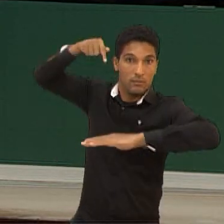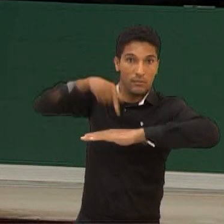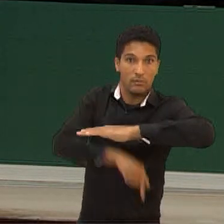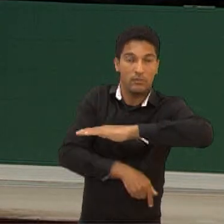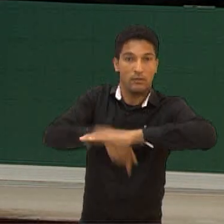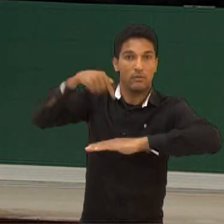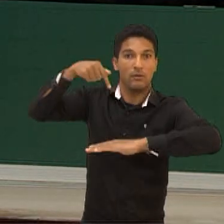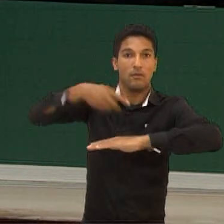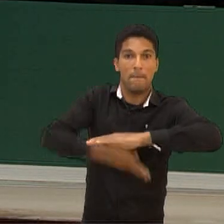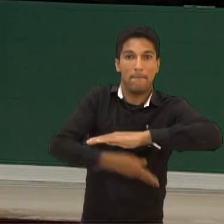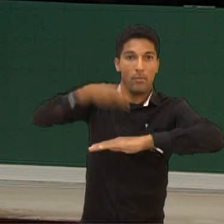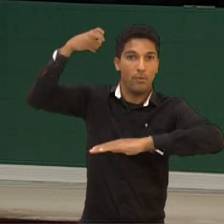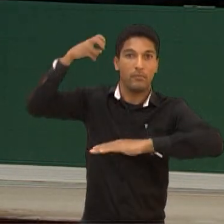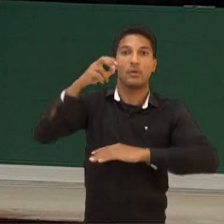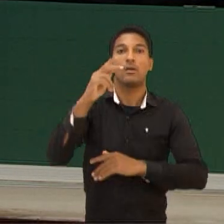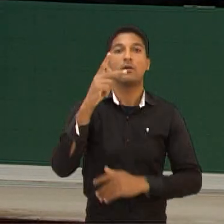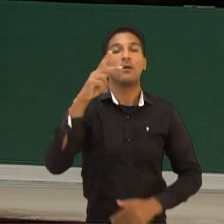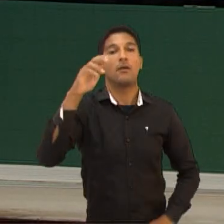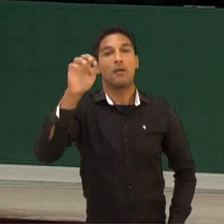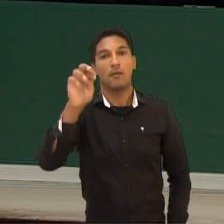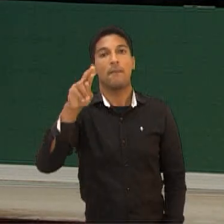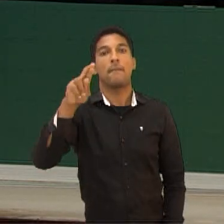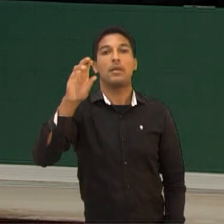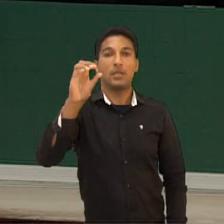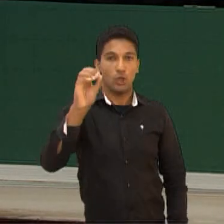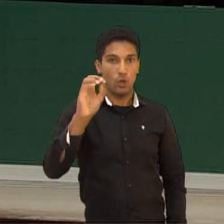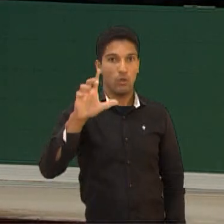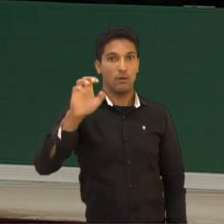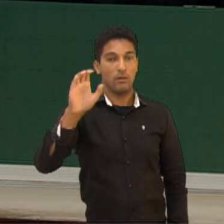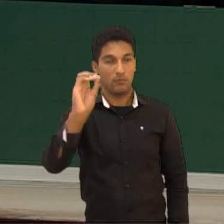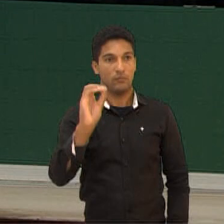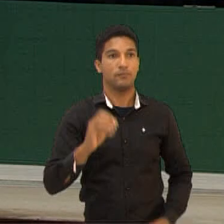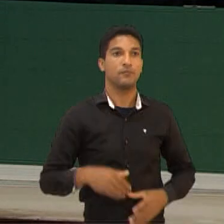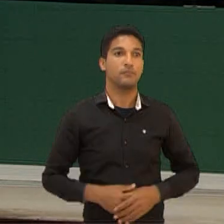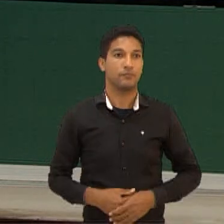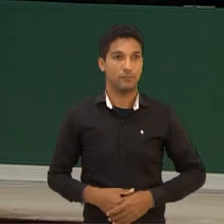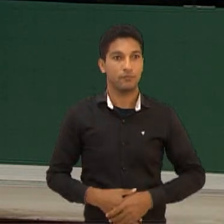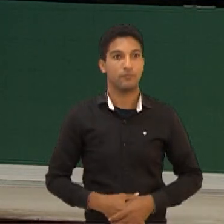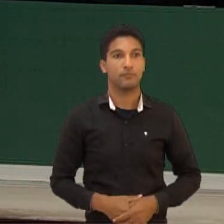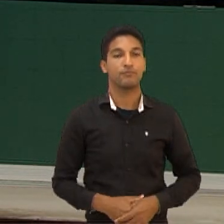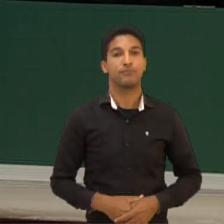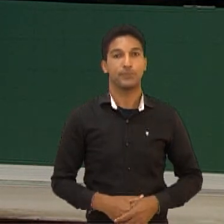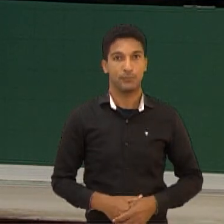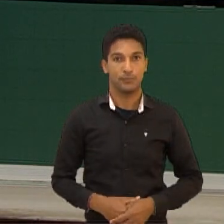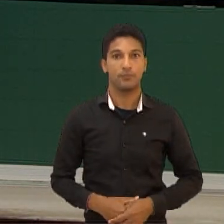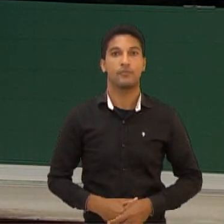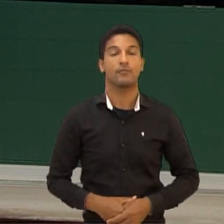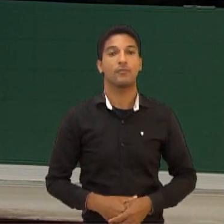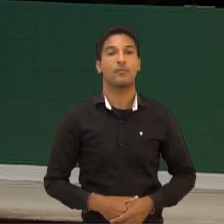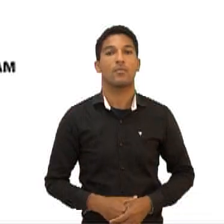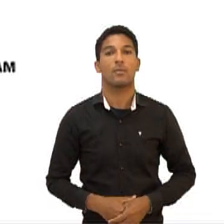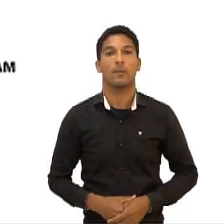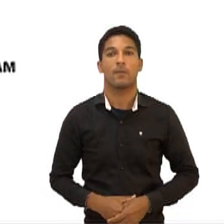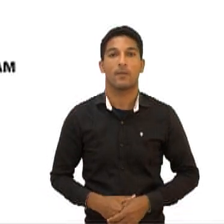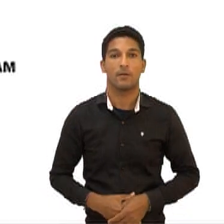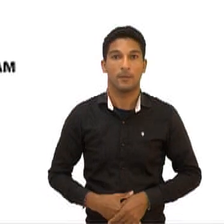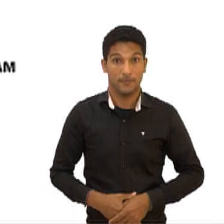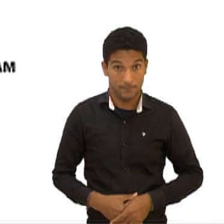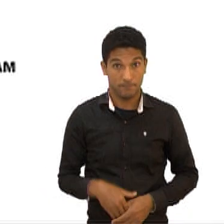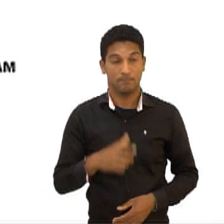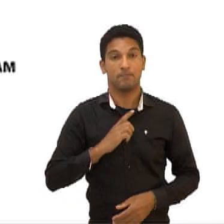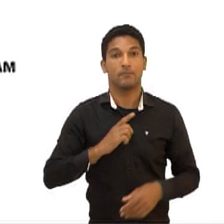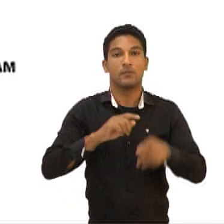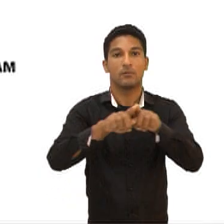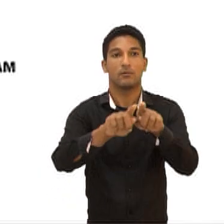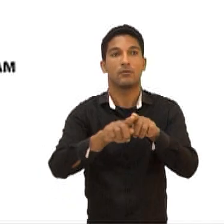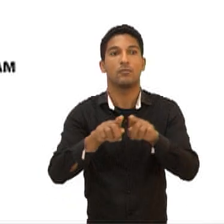são destaque, mas esses são os 10 mais ricos, com o maior PIB do continente asiático. Temos também